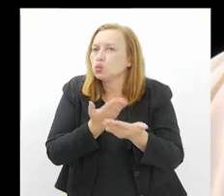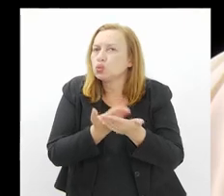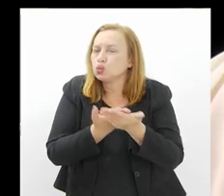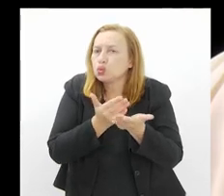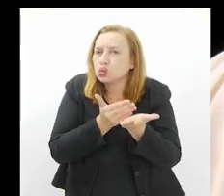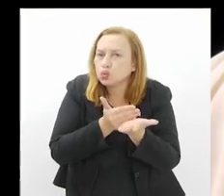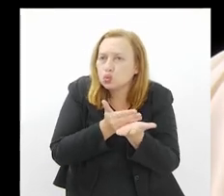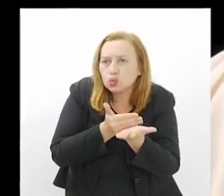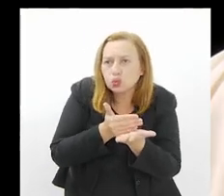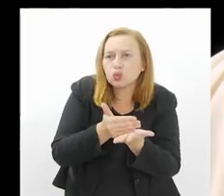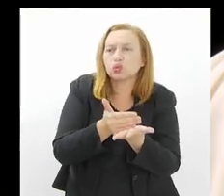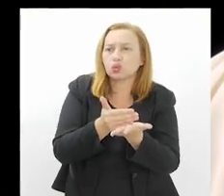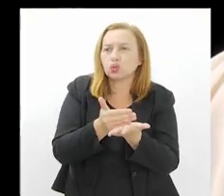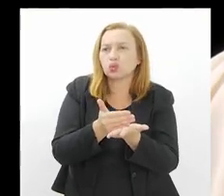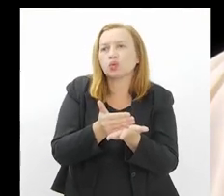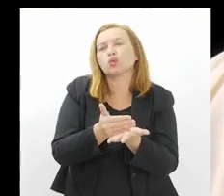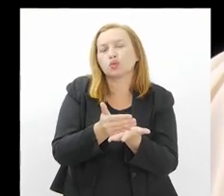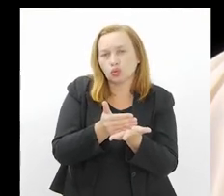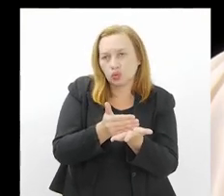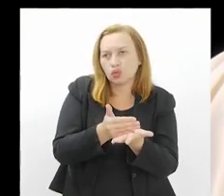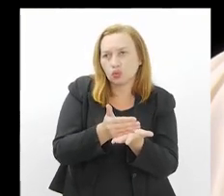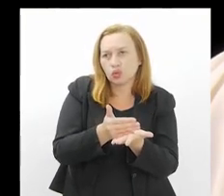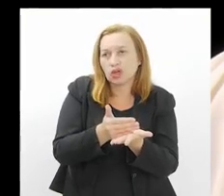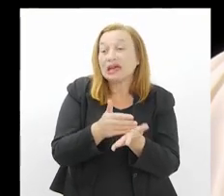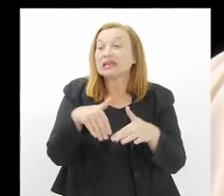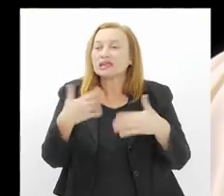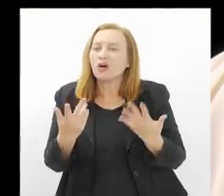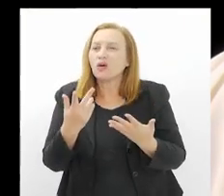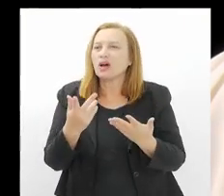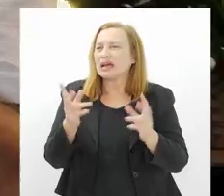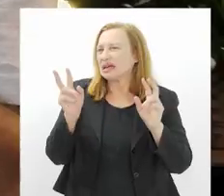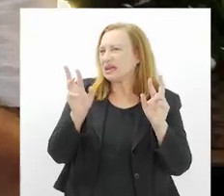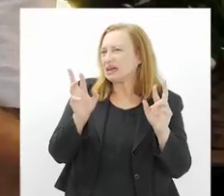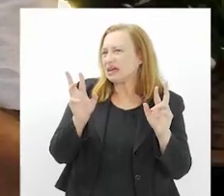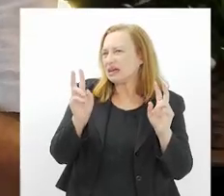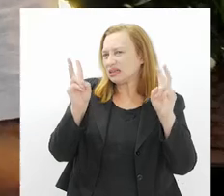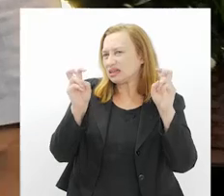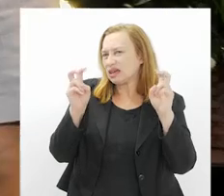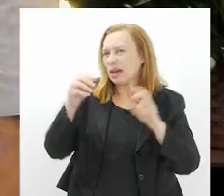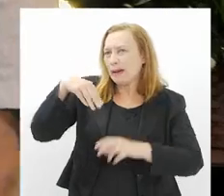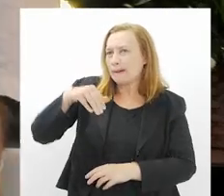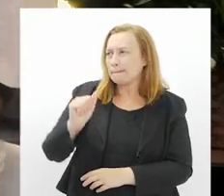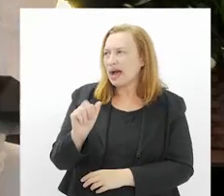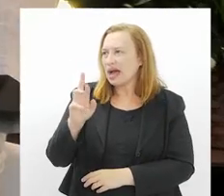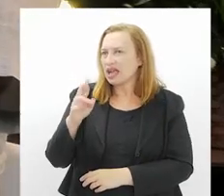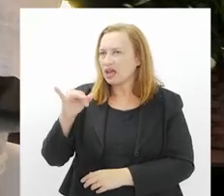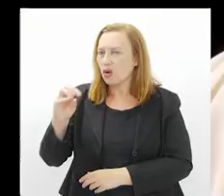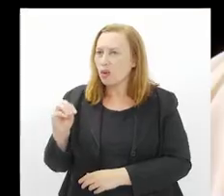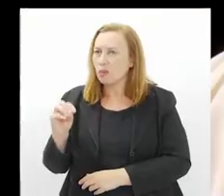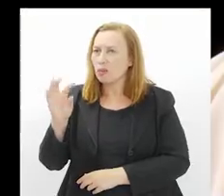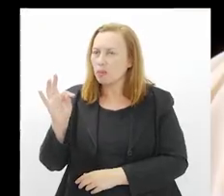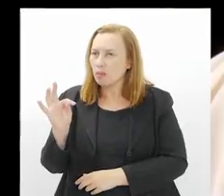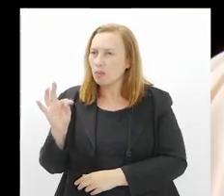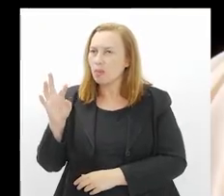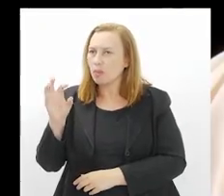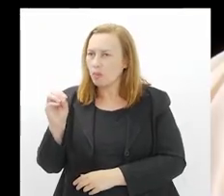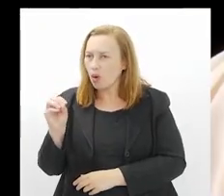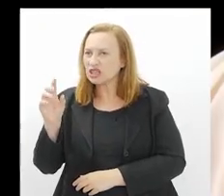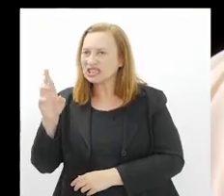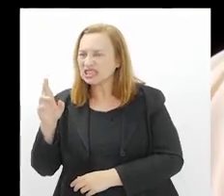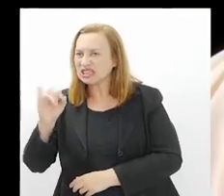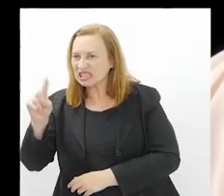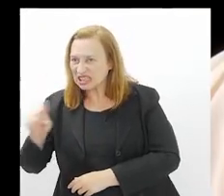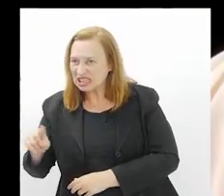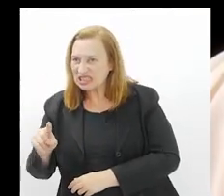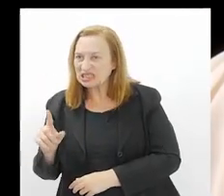em estudos preliminares. Então, ainda é embrionário questão, isso. Isso. Então, na questão da energia maremotriz, ou